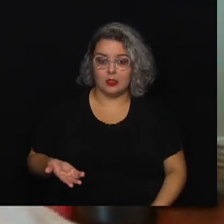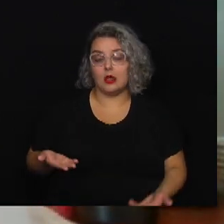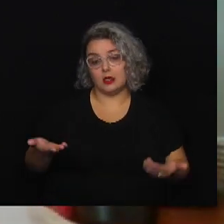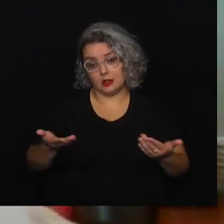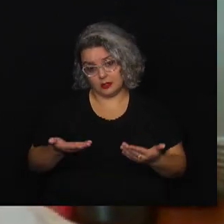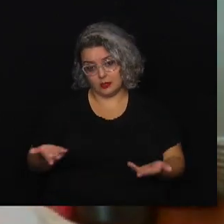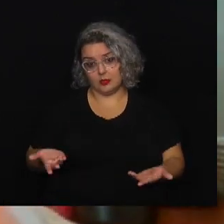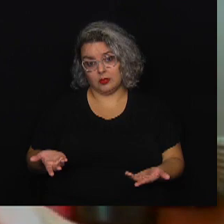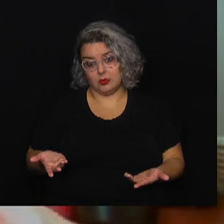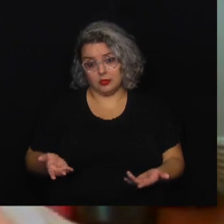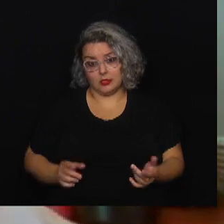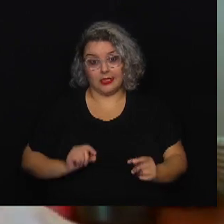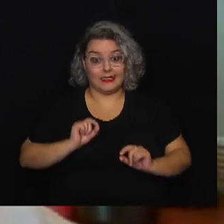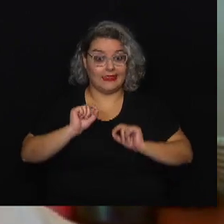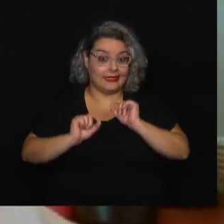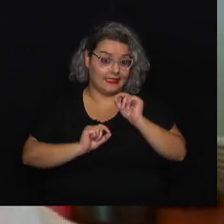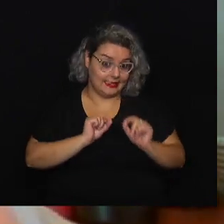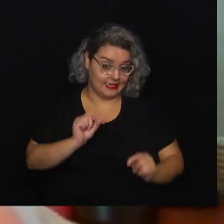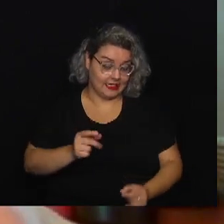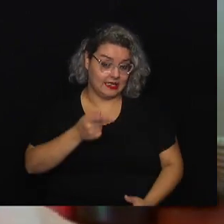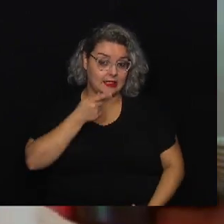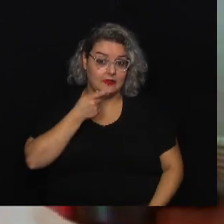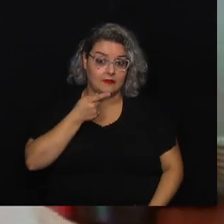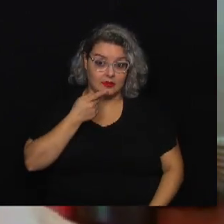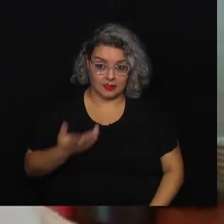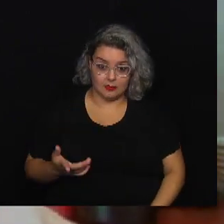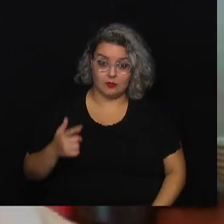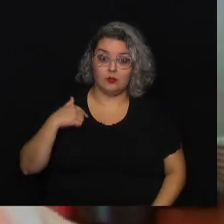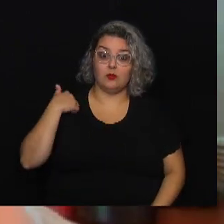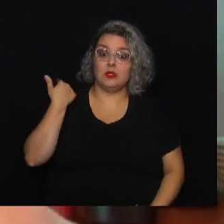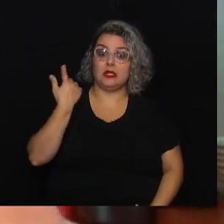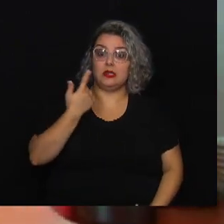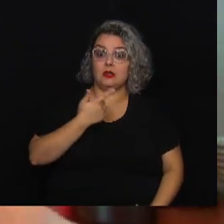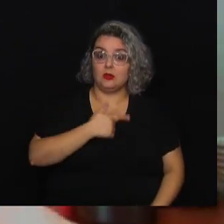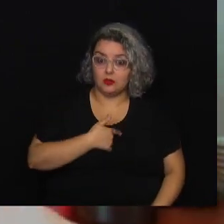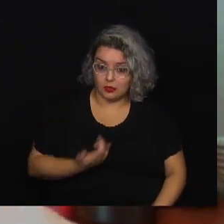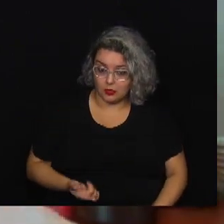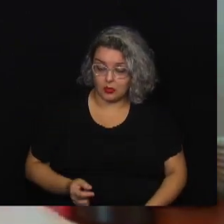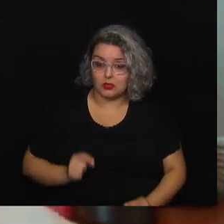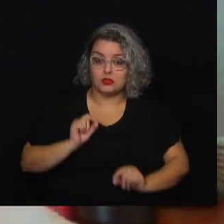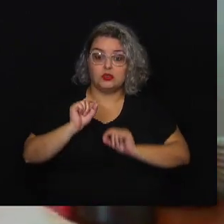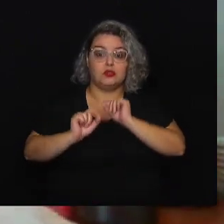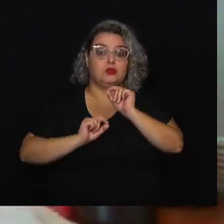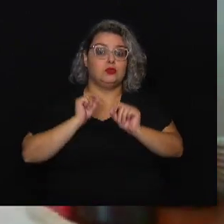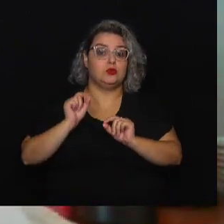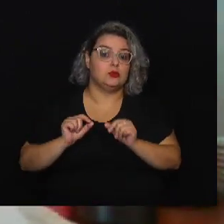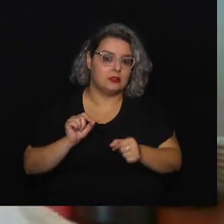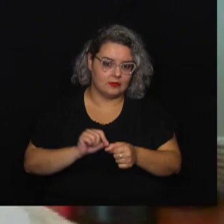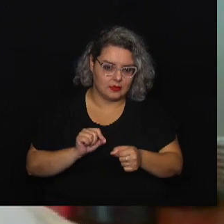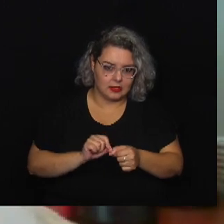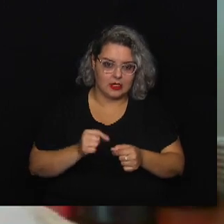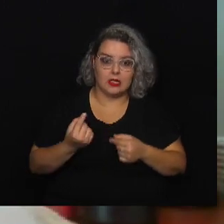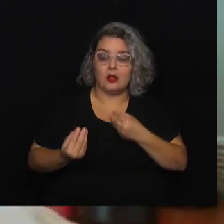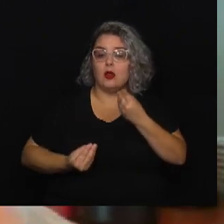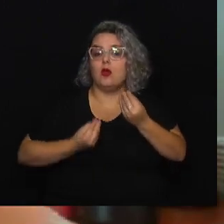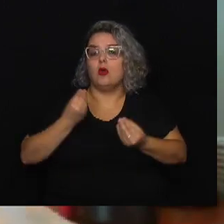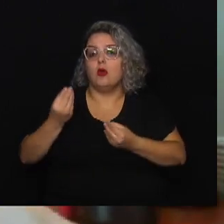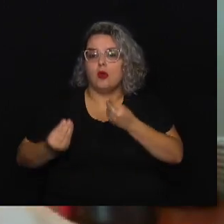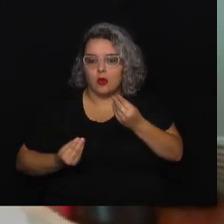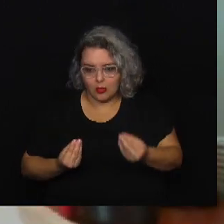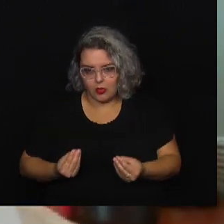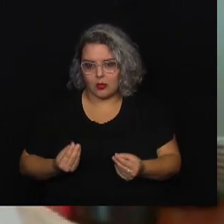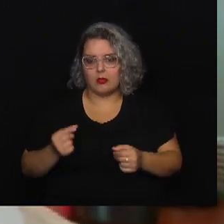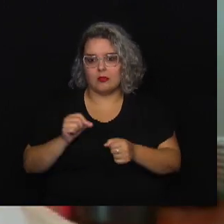Agora, quem vai dizer para nós o que que a gente faz, como a gente faz,